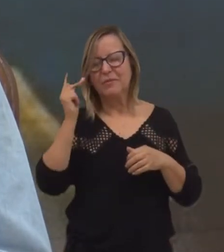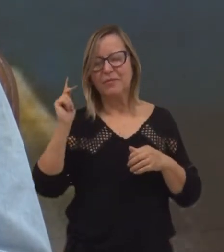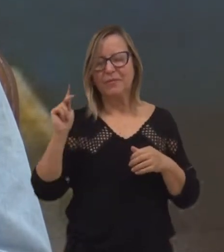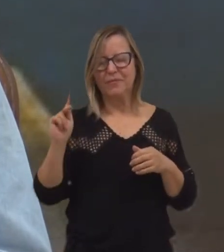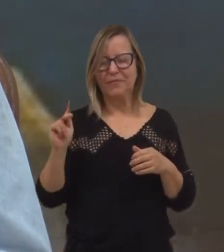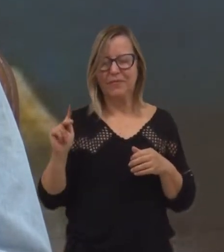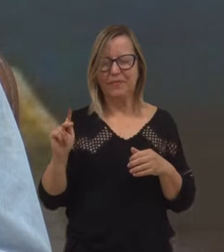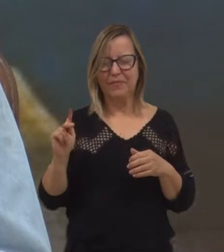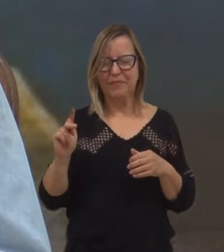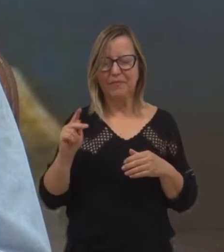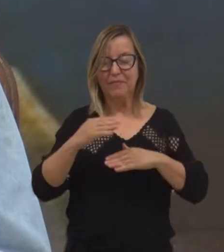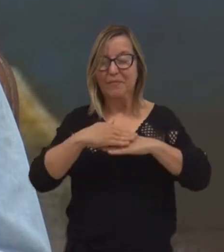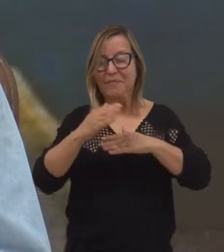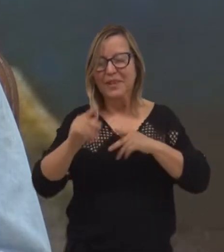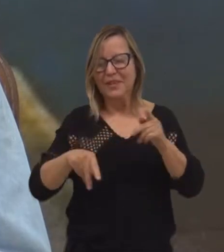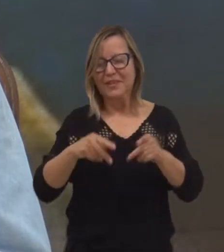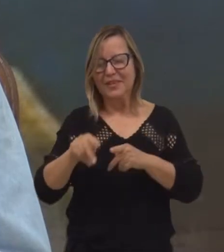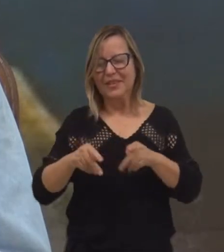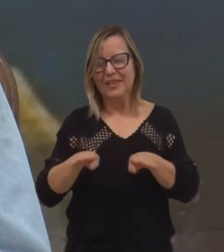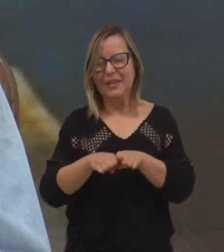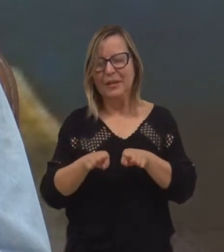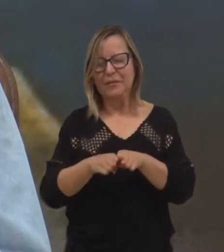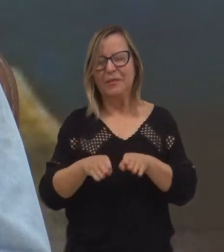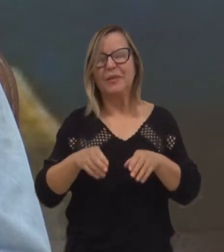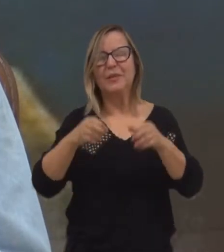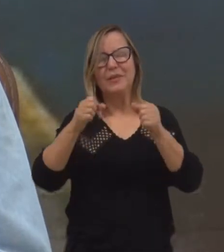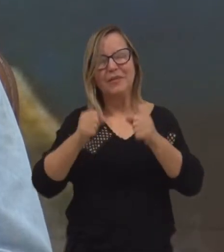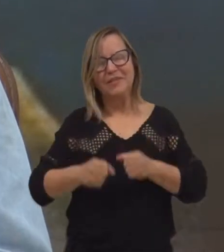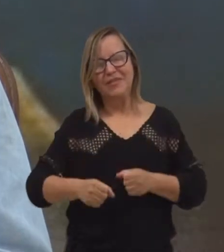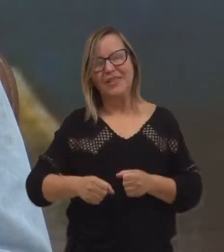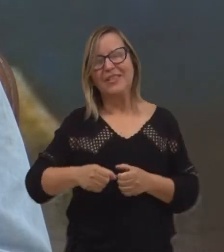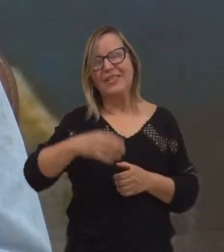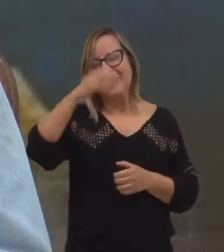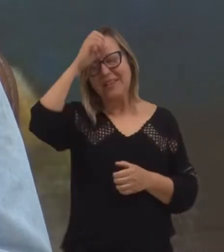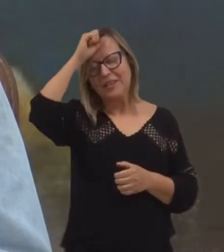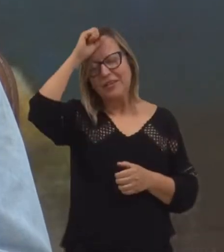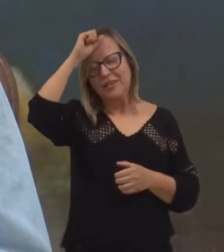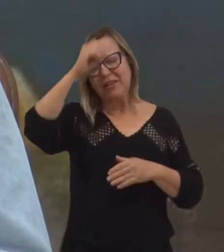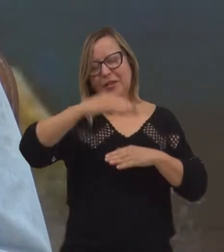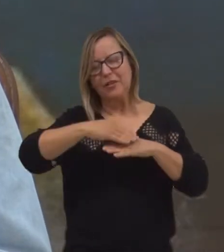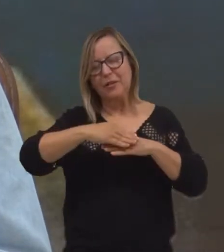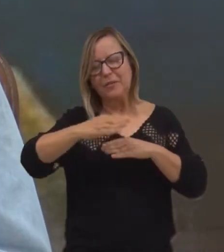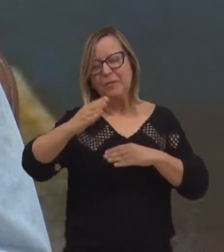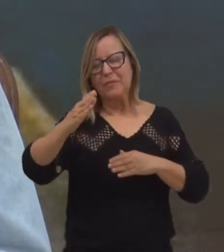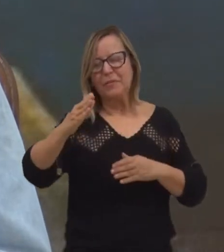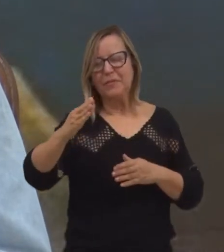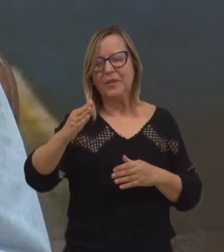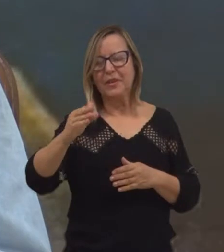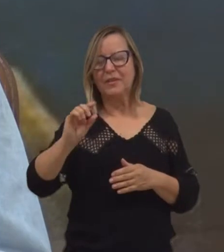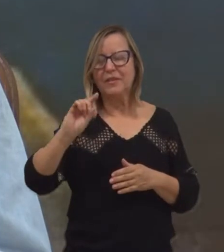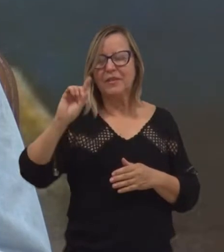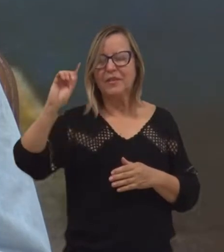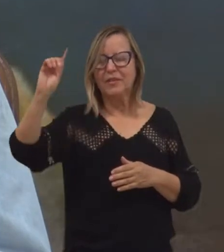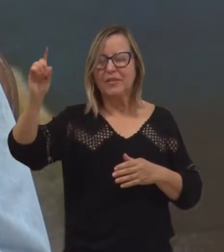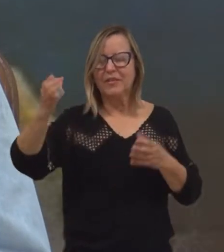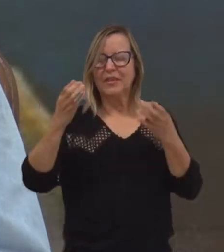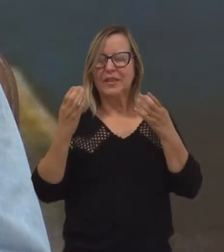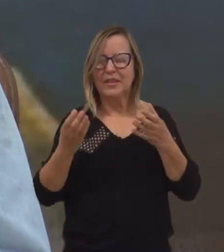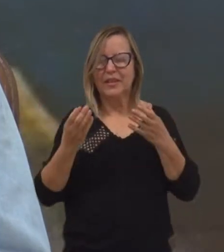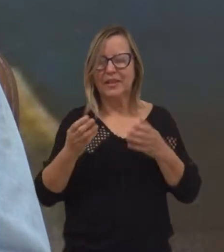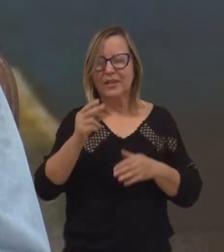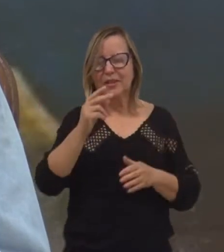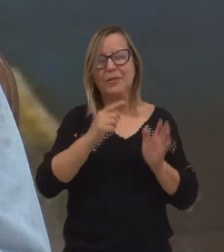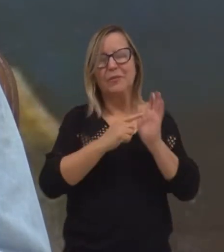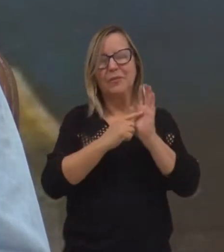que outras pessoas também possam ouvir um pouco mais daquilo que tu tens mostrado, trabalhado nas